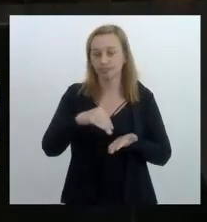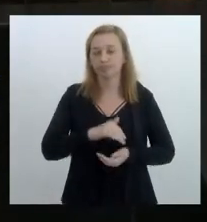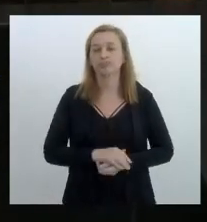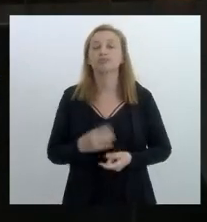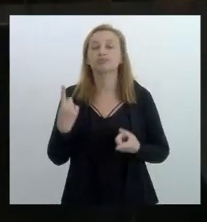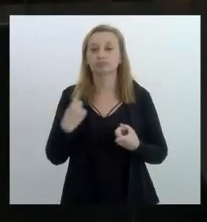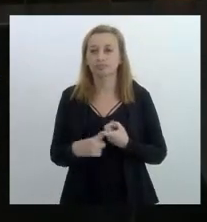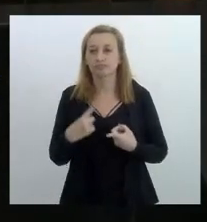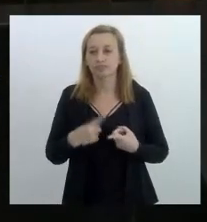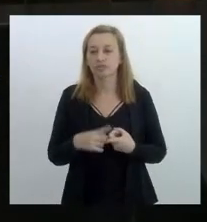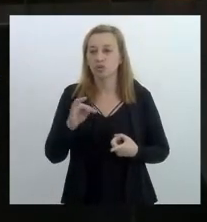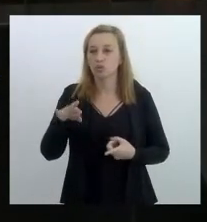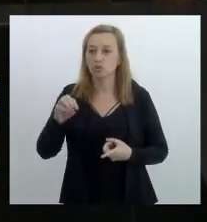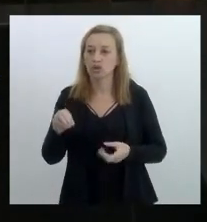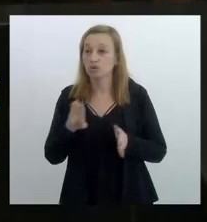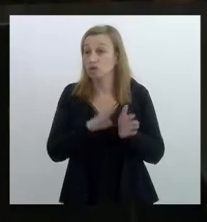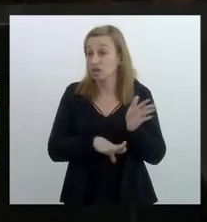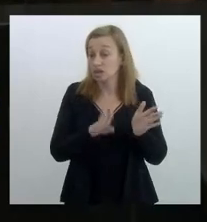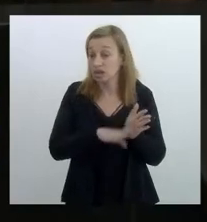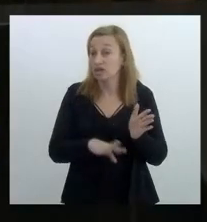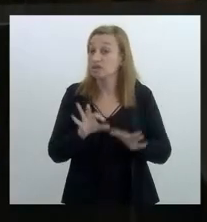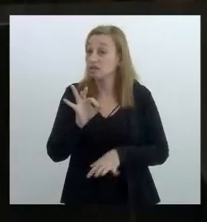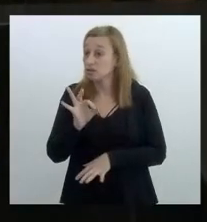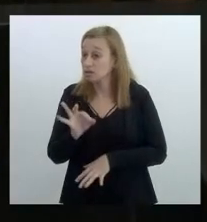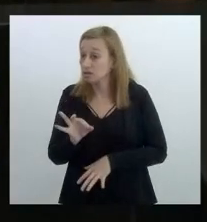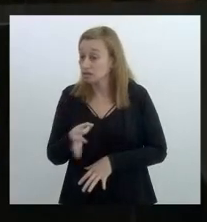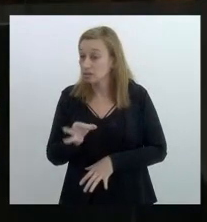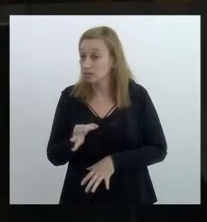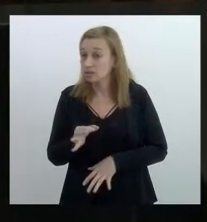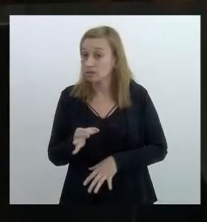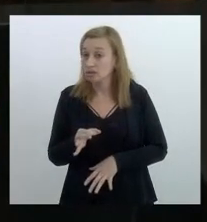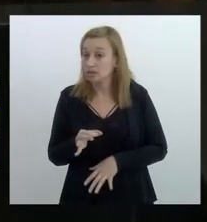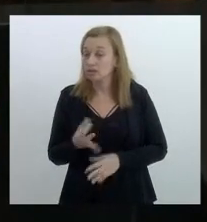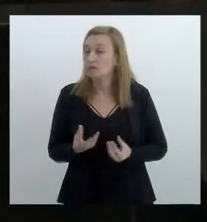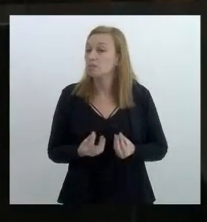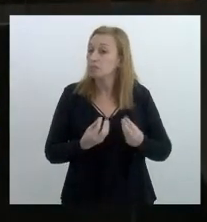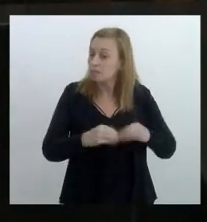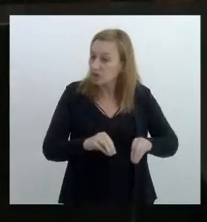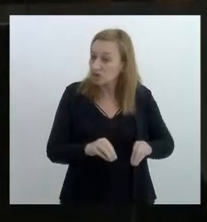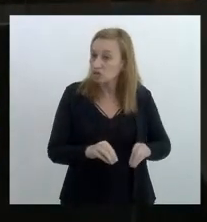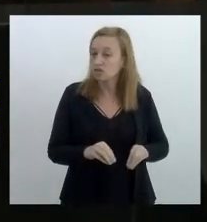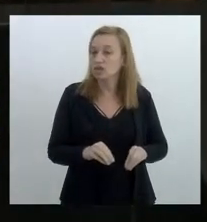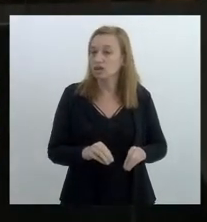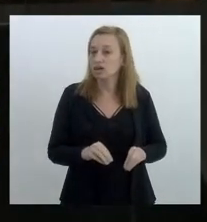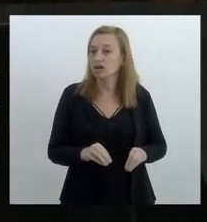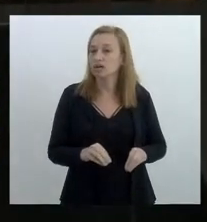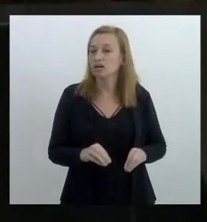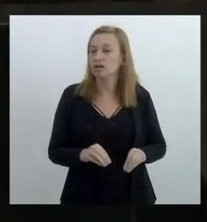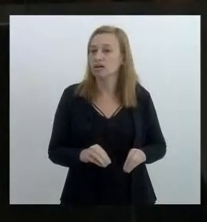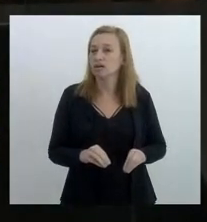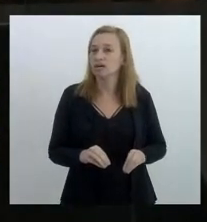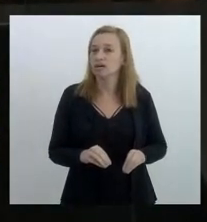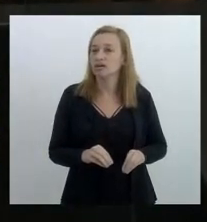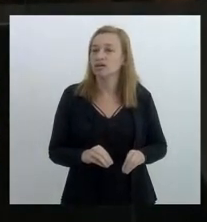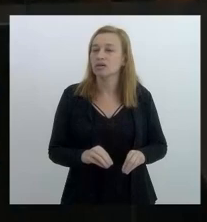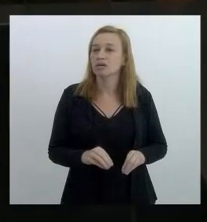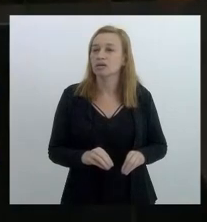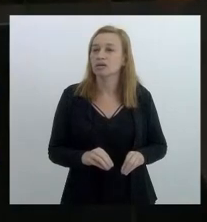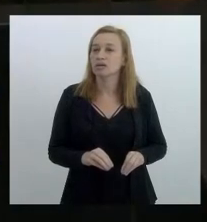por que um teto de gastos que, inclusive, vai acabar com a possibilidade